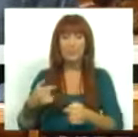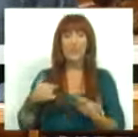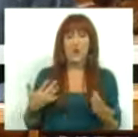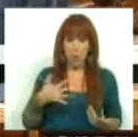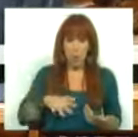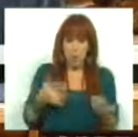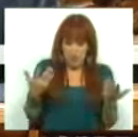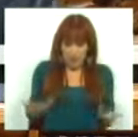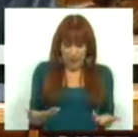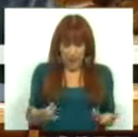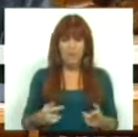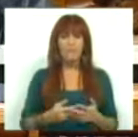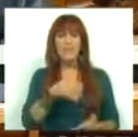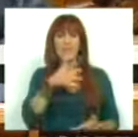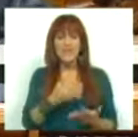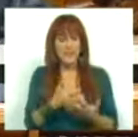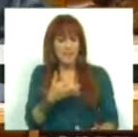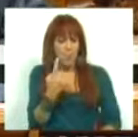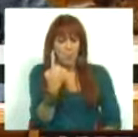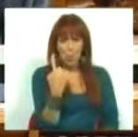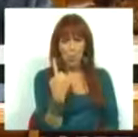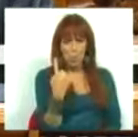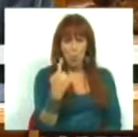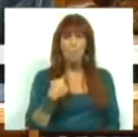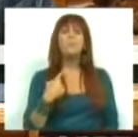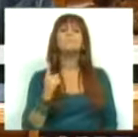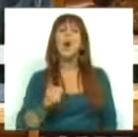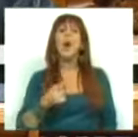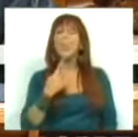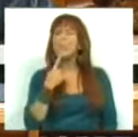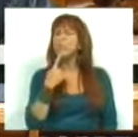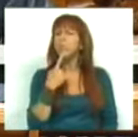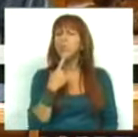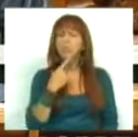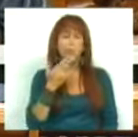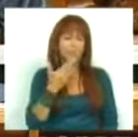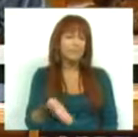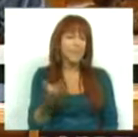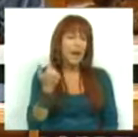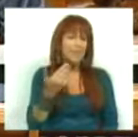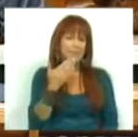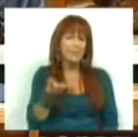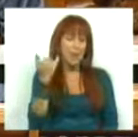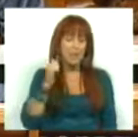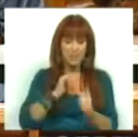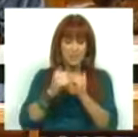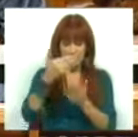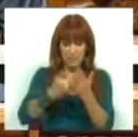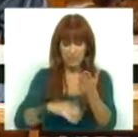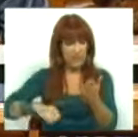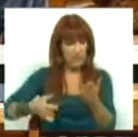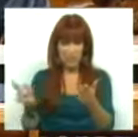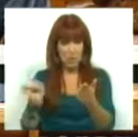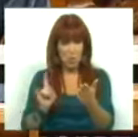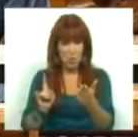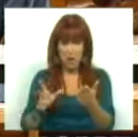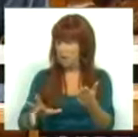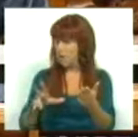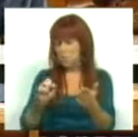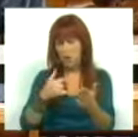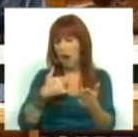desde já, de realçar uma evidência que tem sido demasiadas vezes omitida. O documento verde não é,